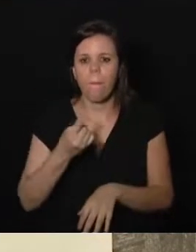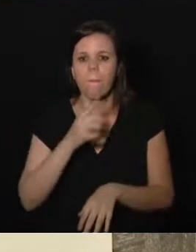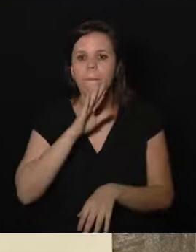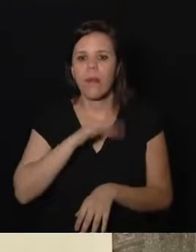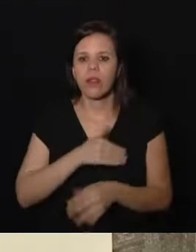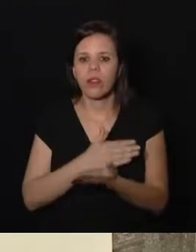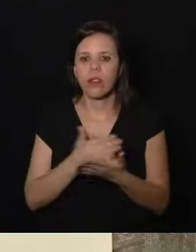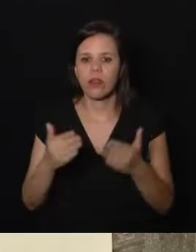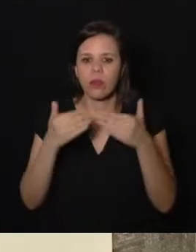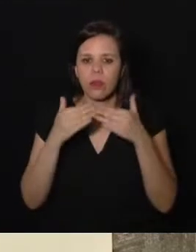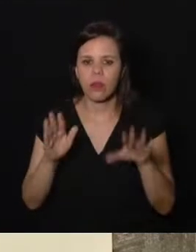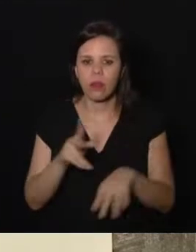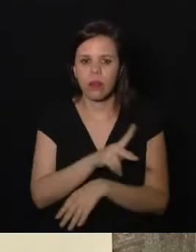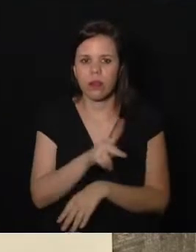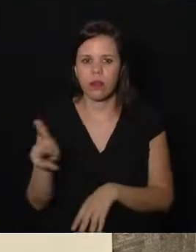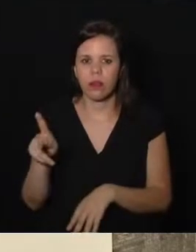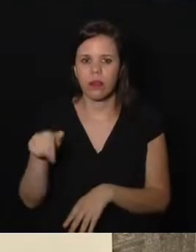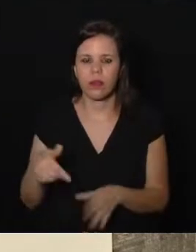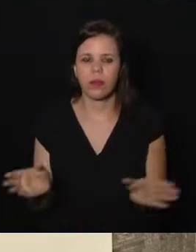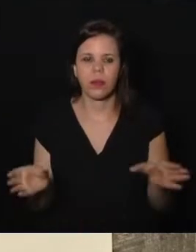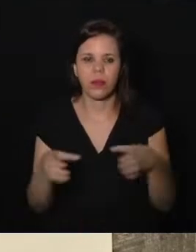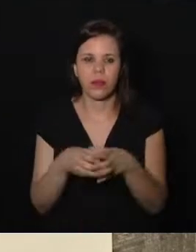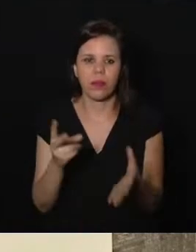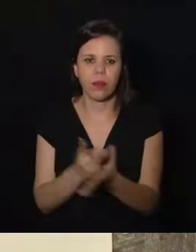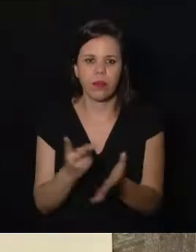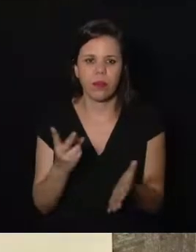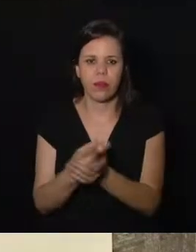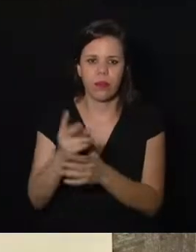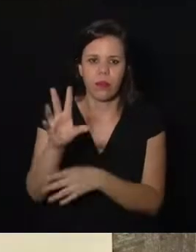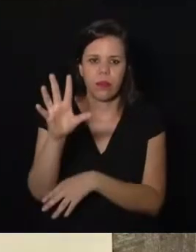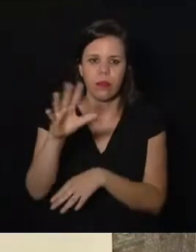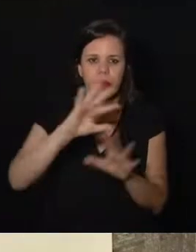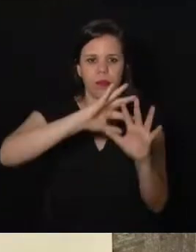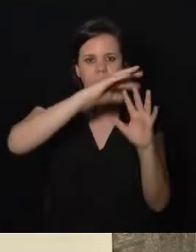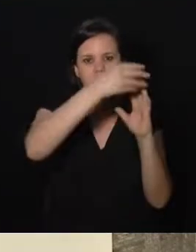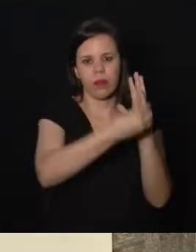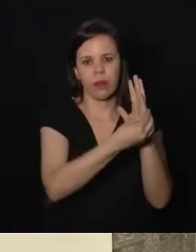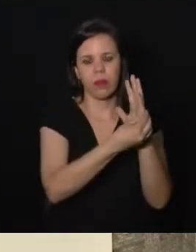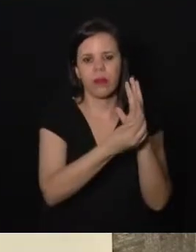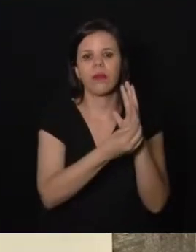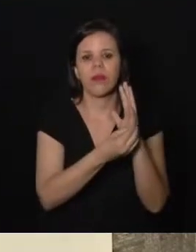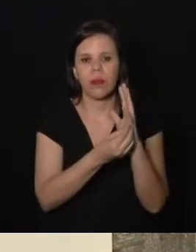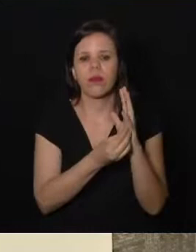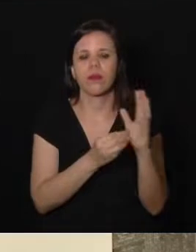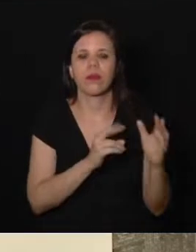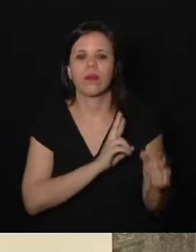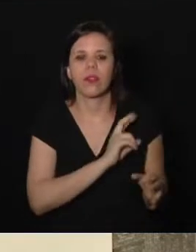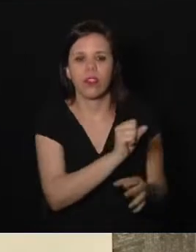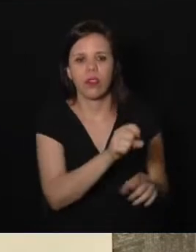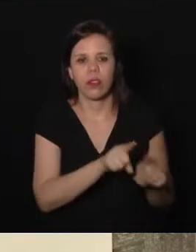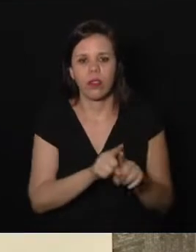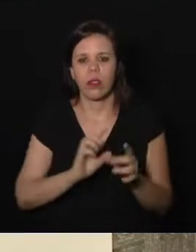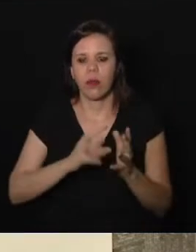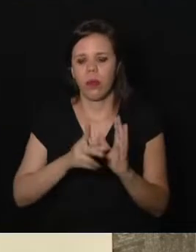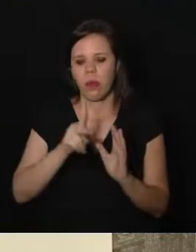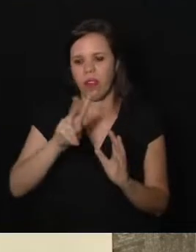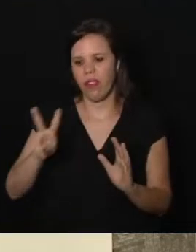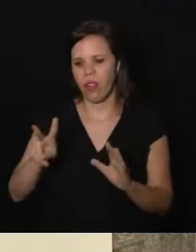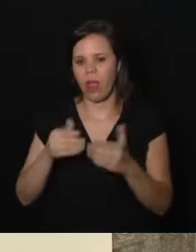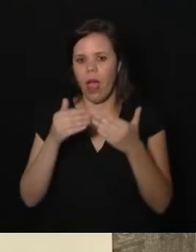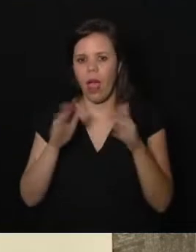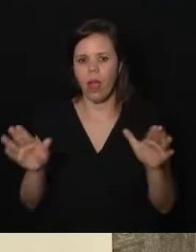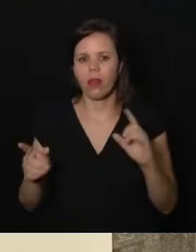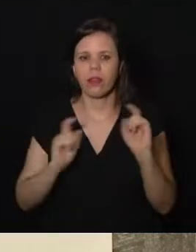tarde, o presidente da Comissão Permanente do Meio Ambiente, o vereador Luiz Rossini, do PV, faça a abertura dessa audiência,